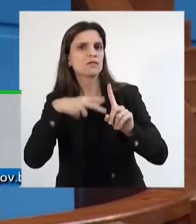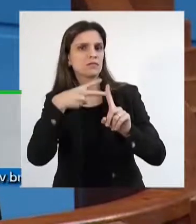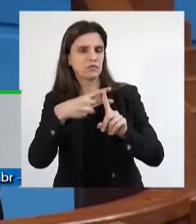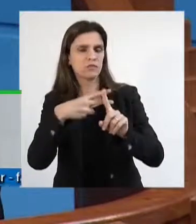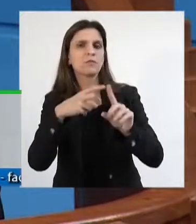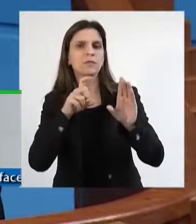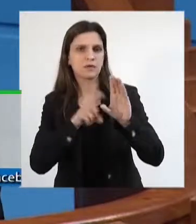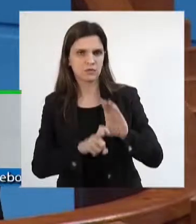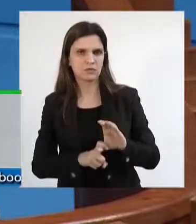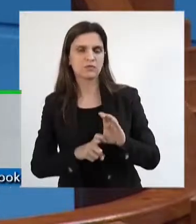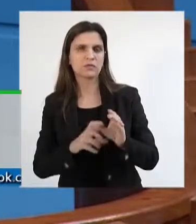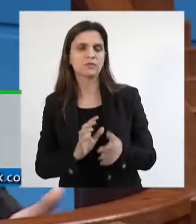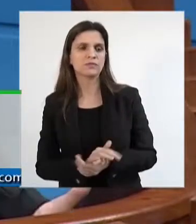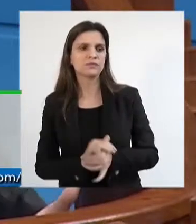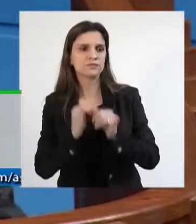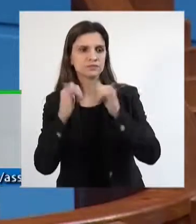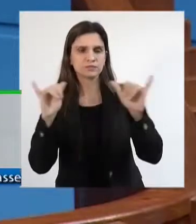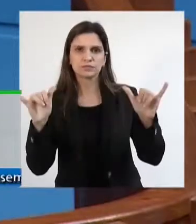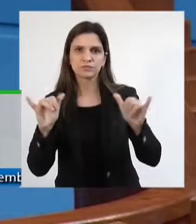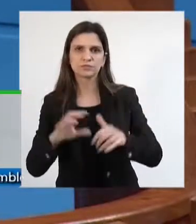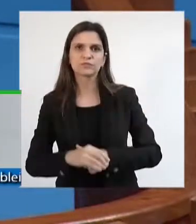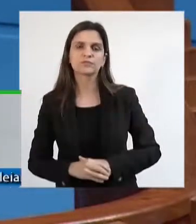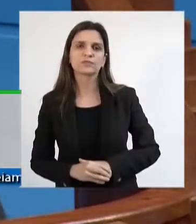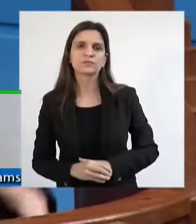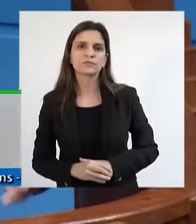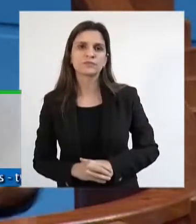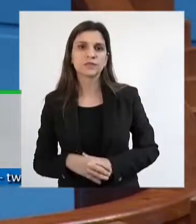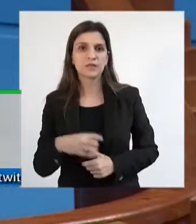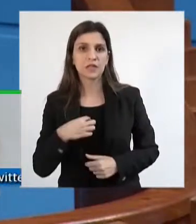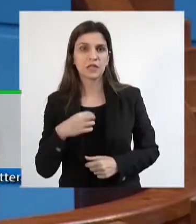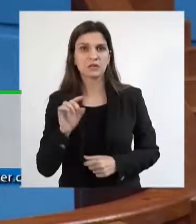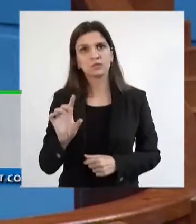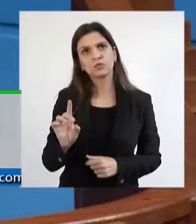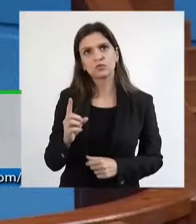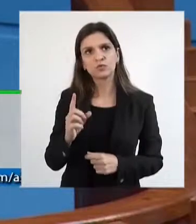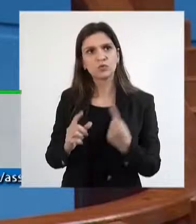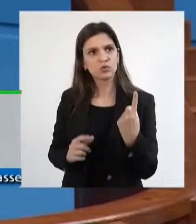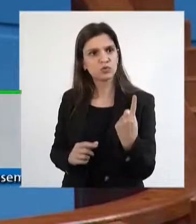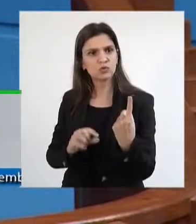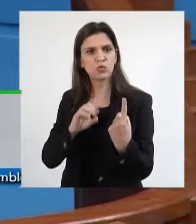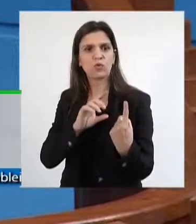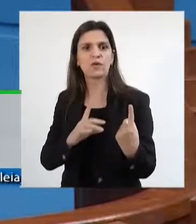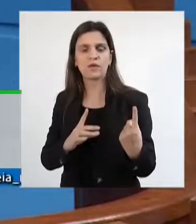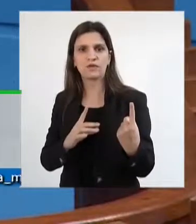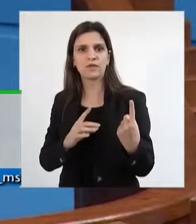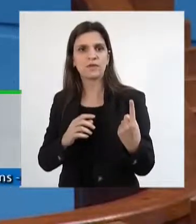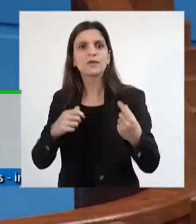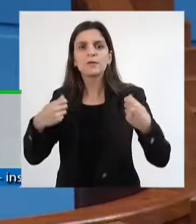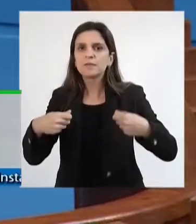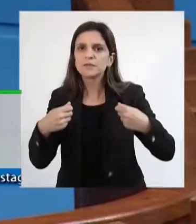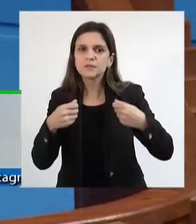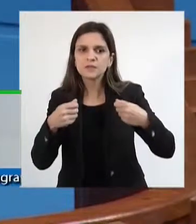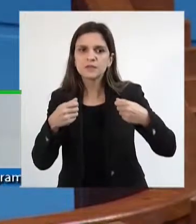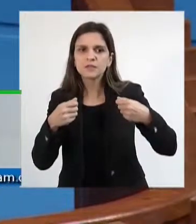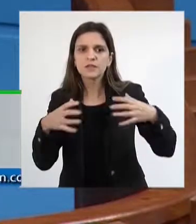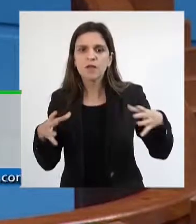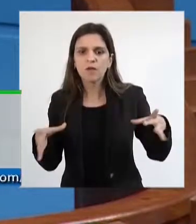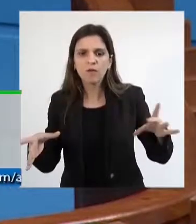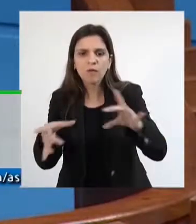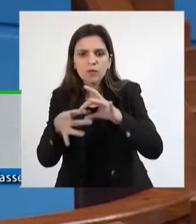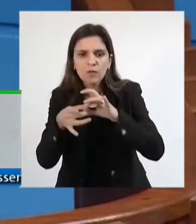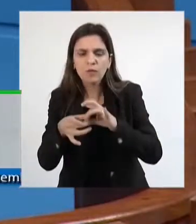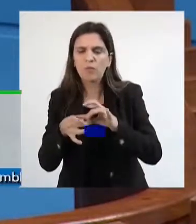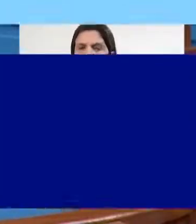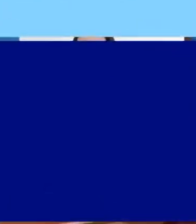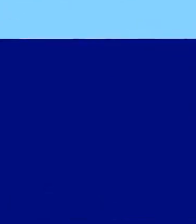posso fazer muita coisa, mas tenho certeza que o conjunto da casa poderá fazer com que as